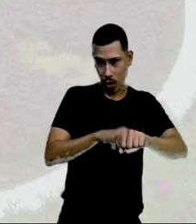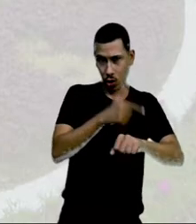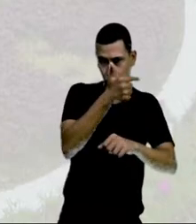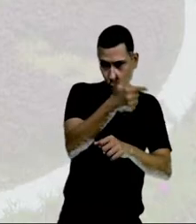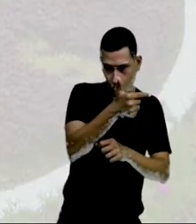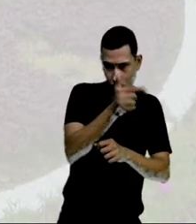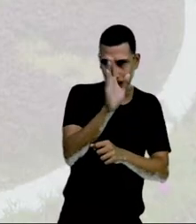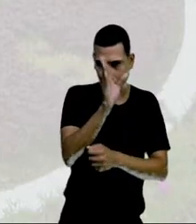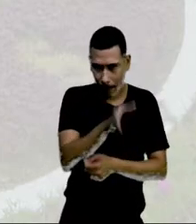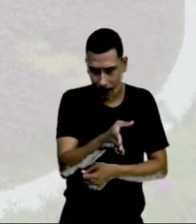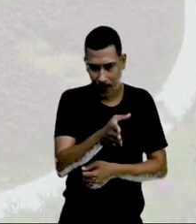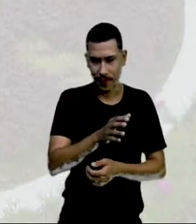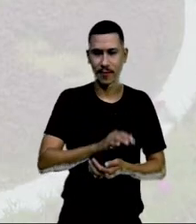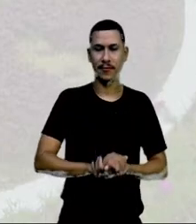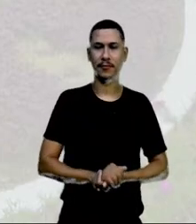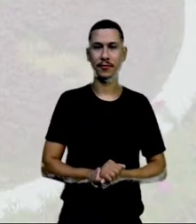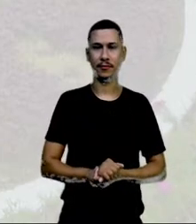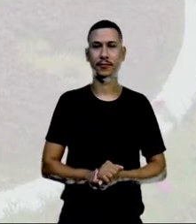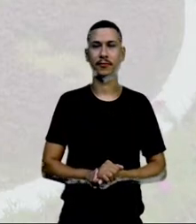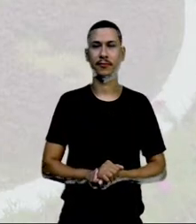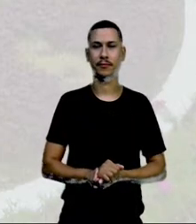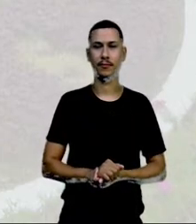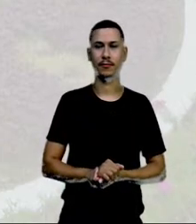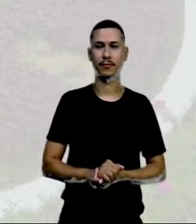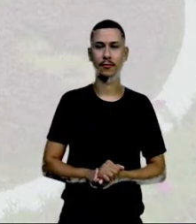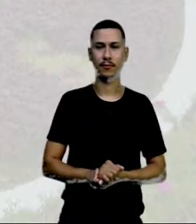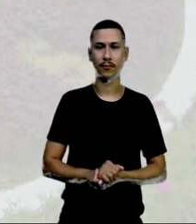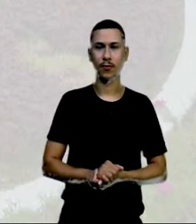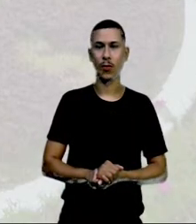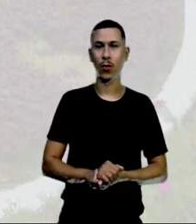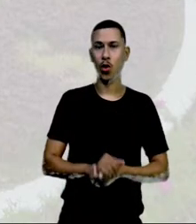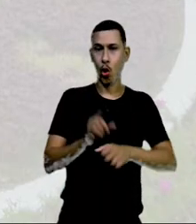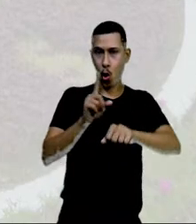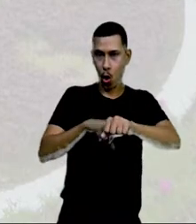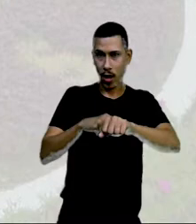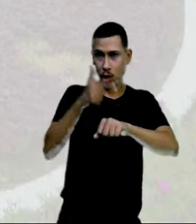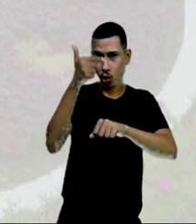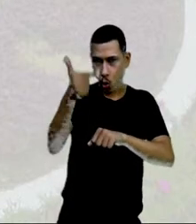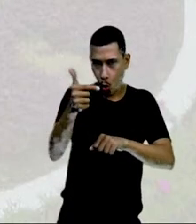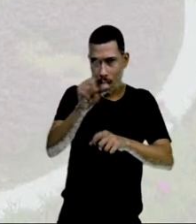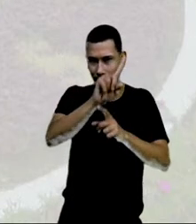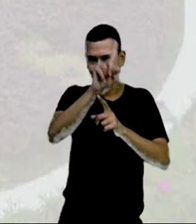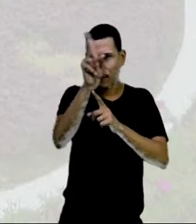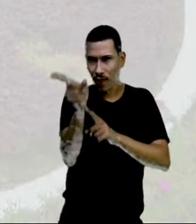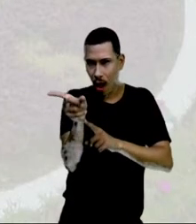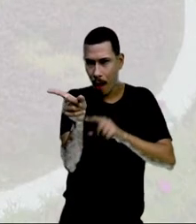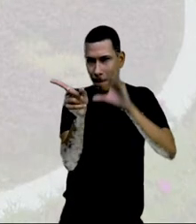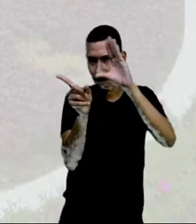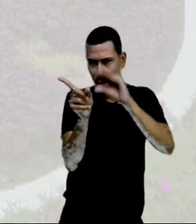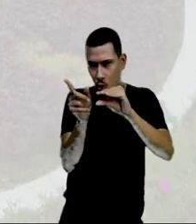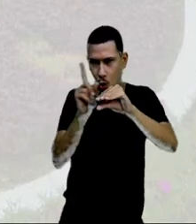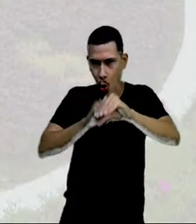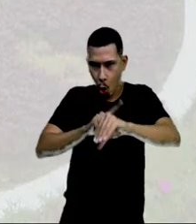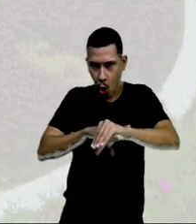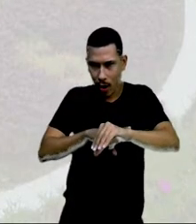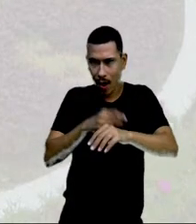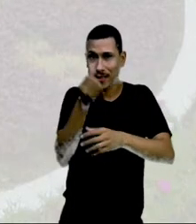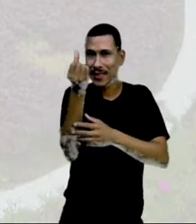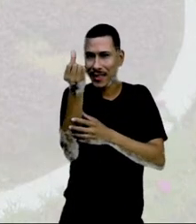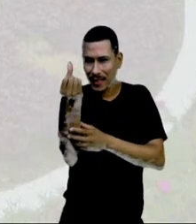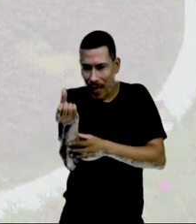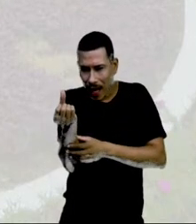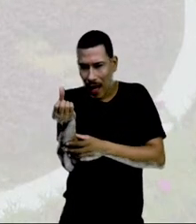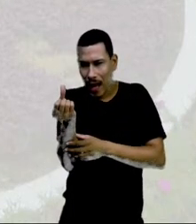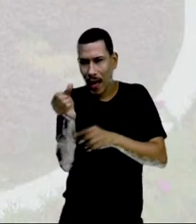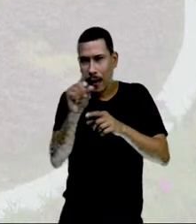2h30, tá certo? 2 horas marca o horário e o 6 aqui marcando os minutos.